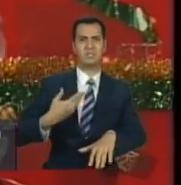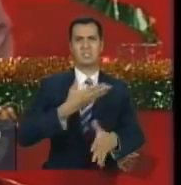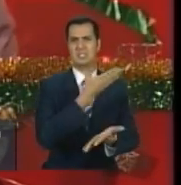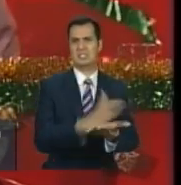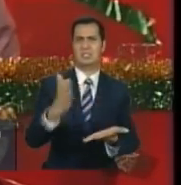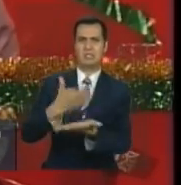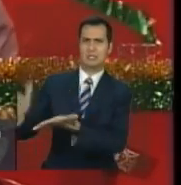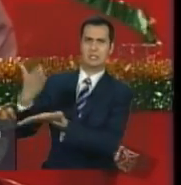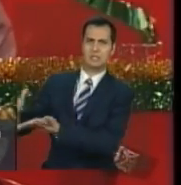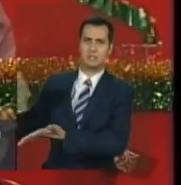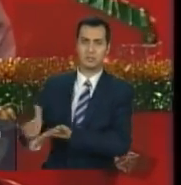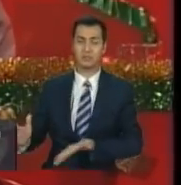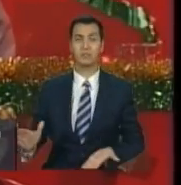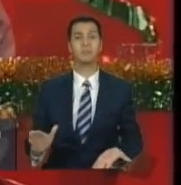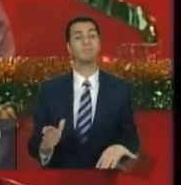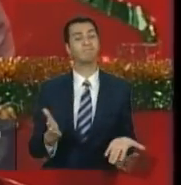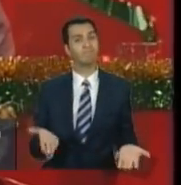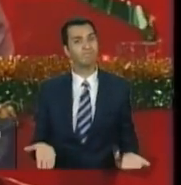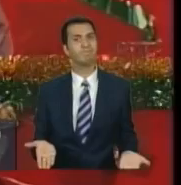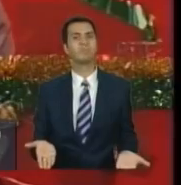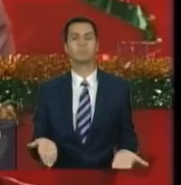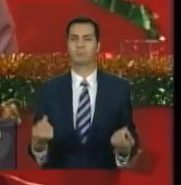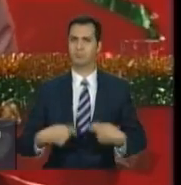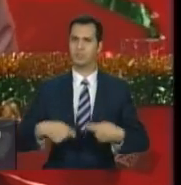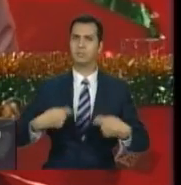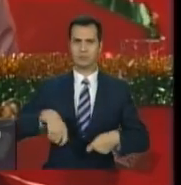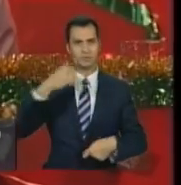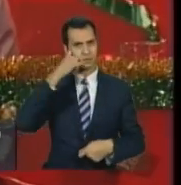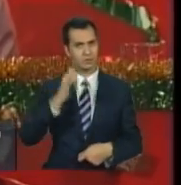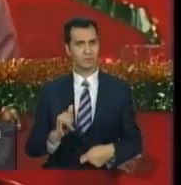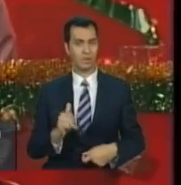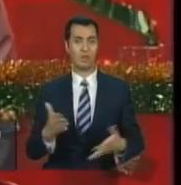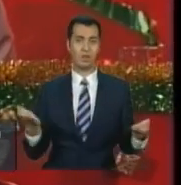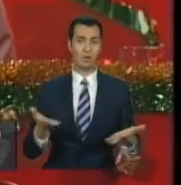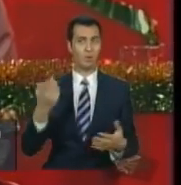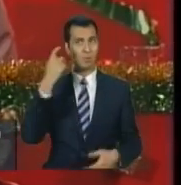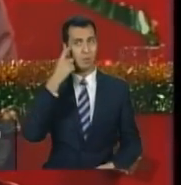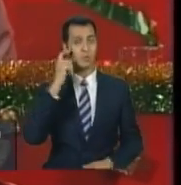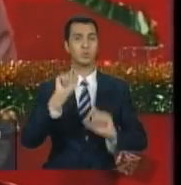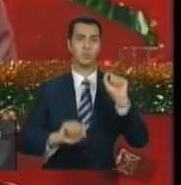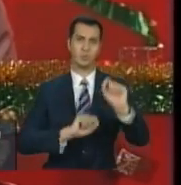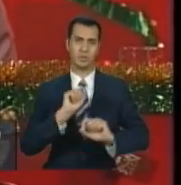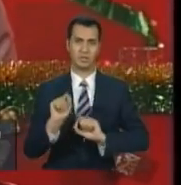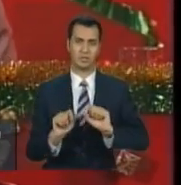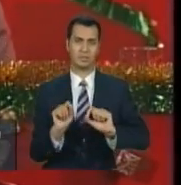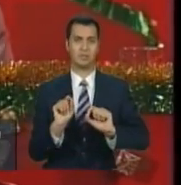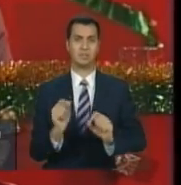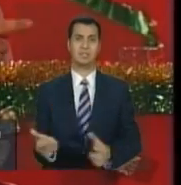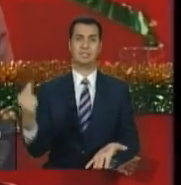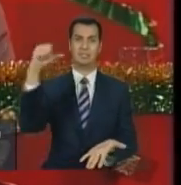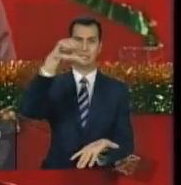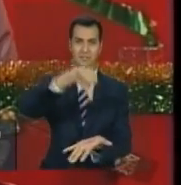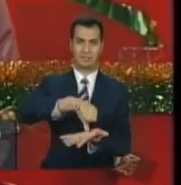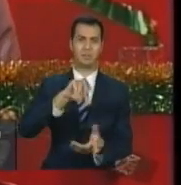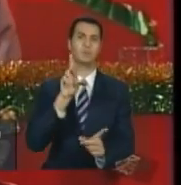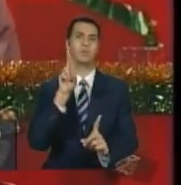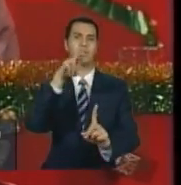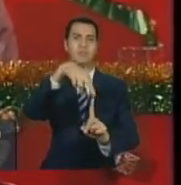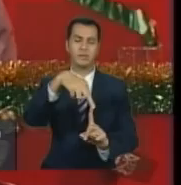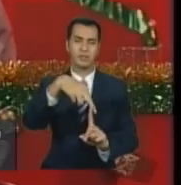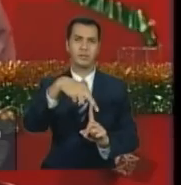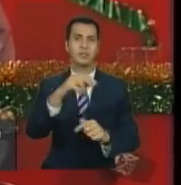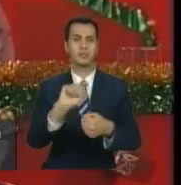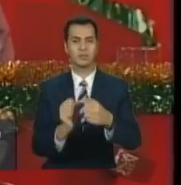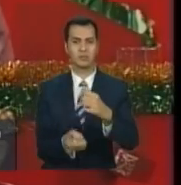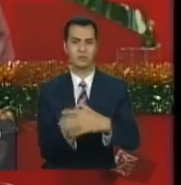Eu acredito que esse centro de referência específico lá, que foi construído